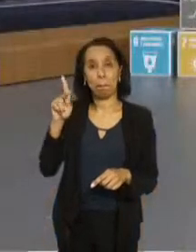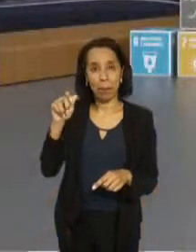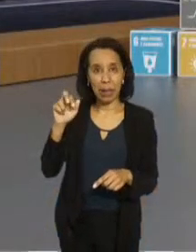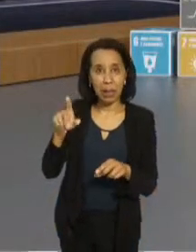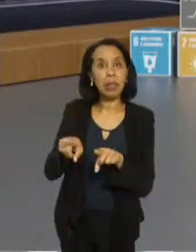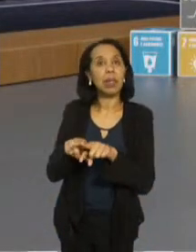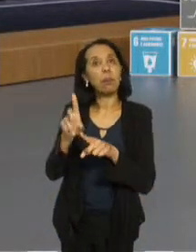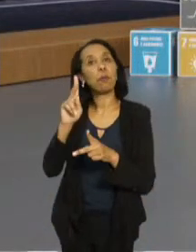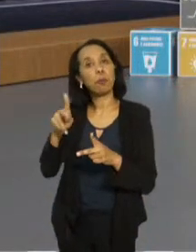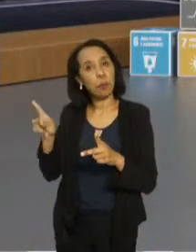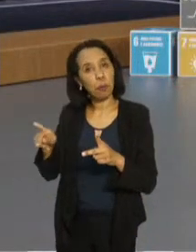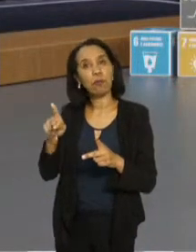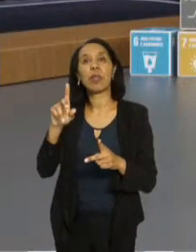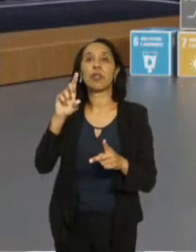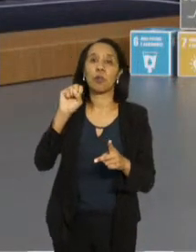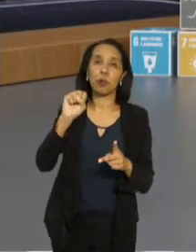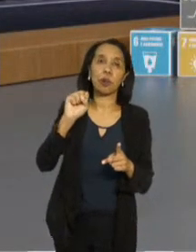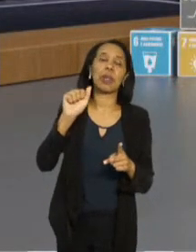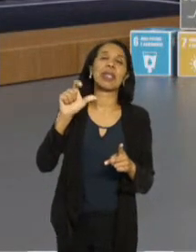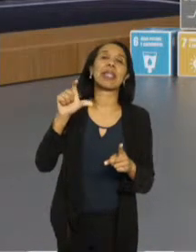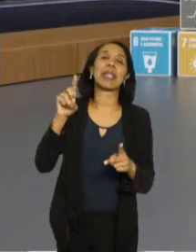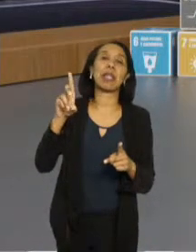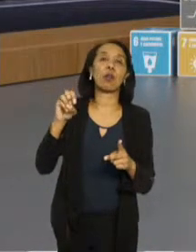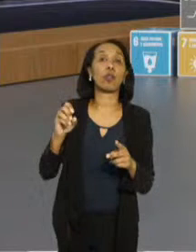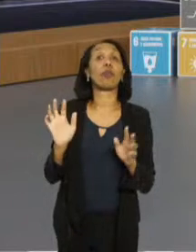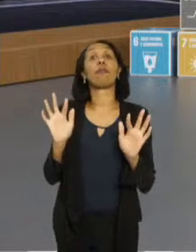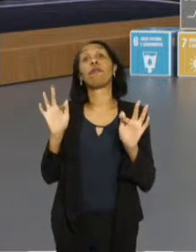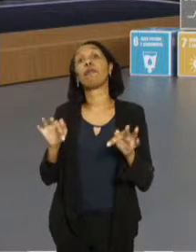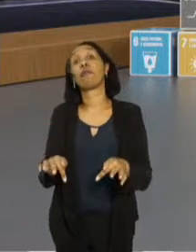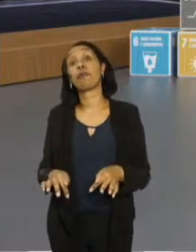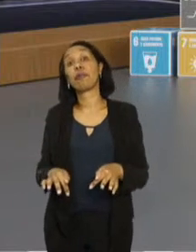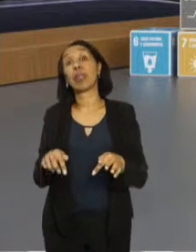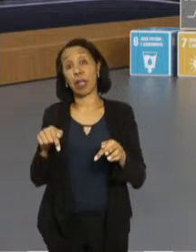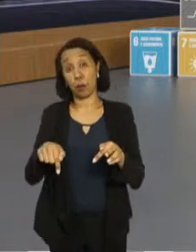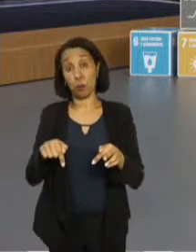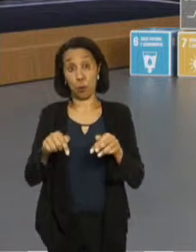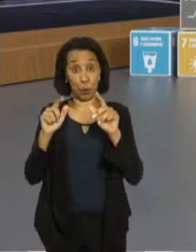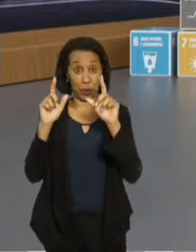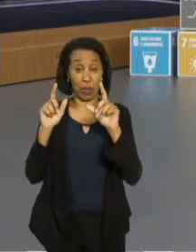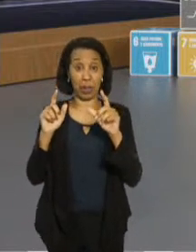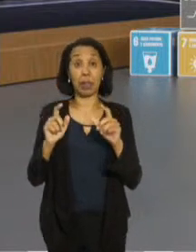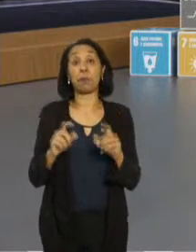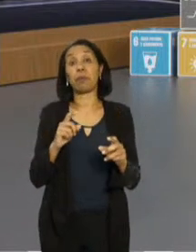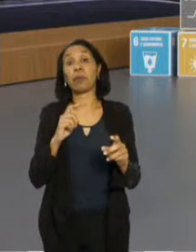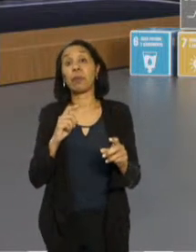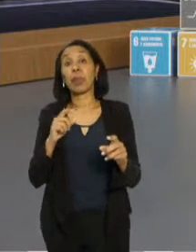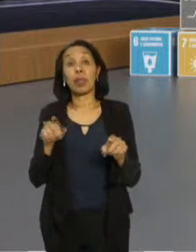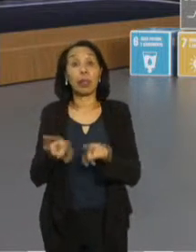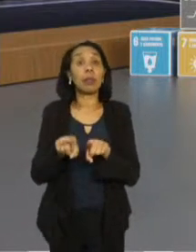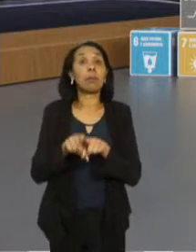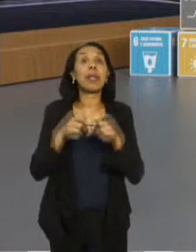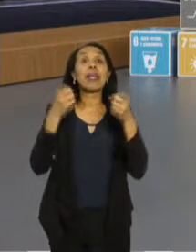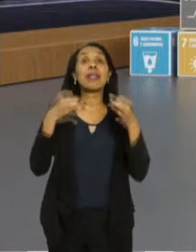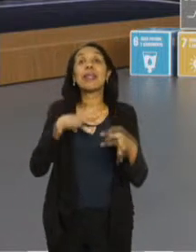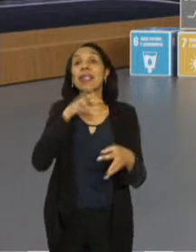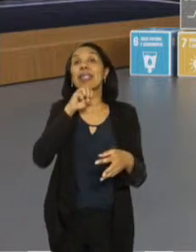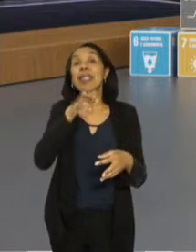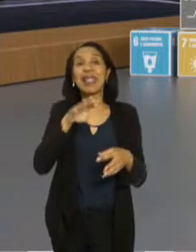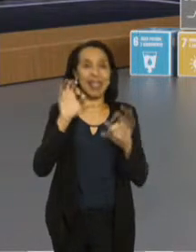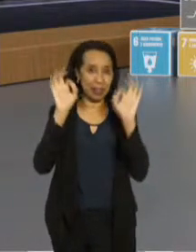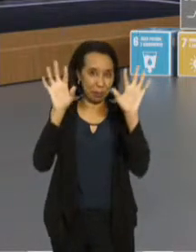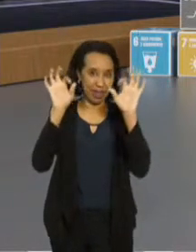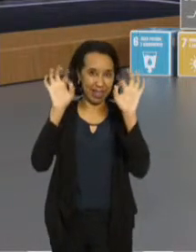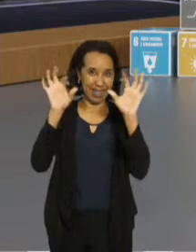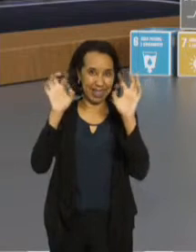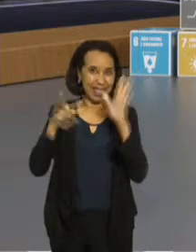querido professor Paulo Saldiva. Quem vai fechar esse painel de hoje é uma pessoa especial aqui da Scania, que está acompanhando desde o início